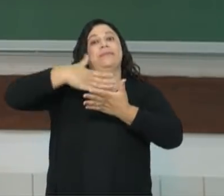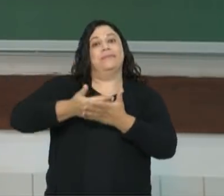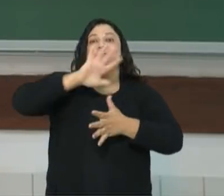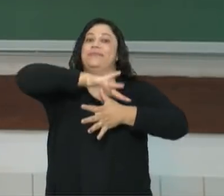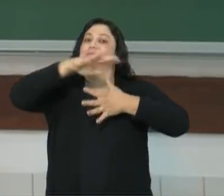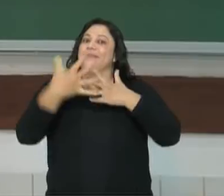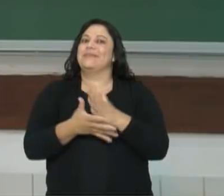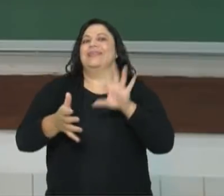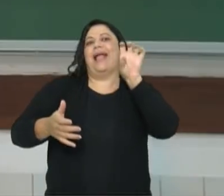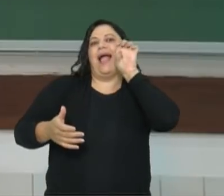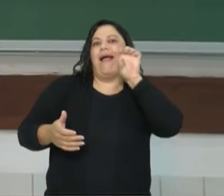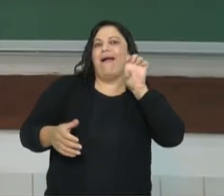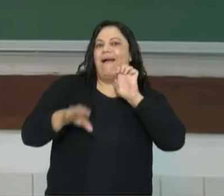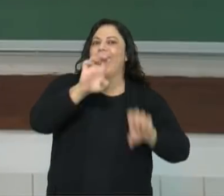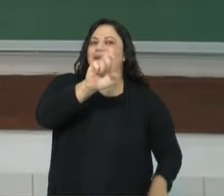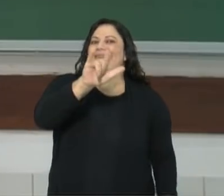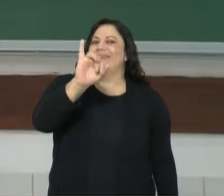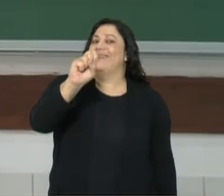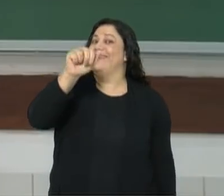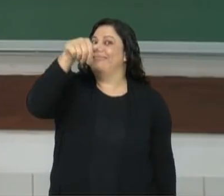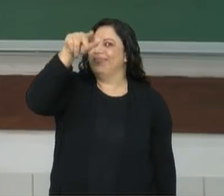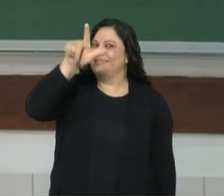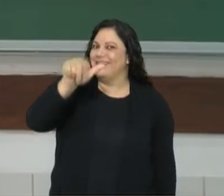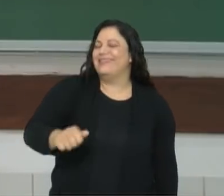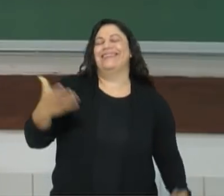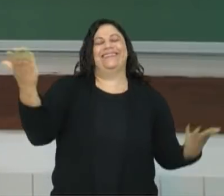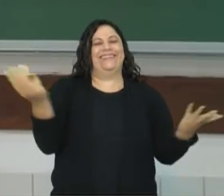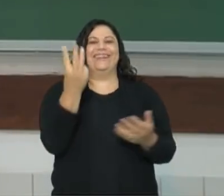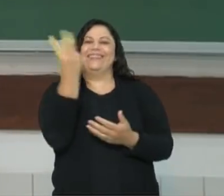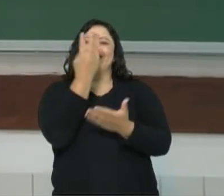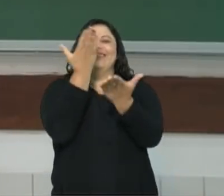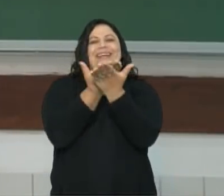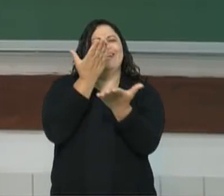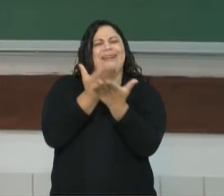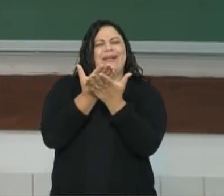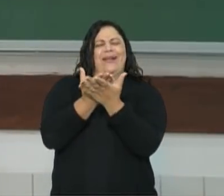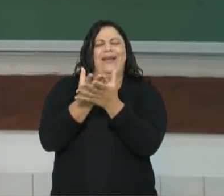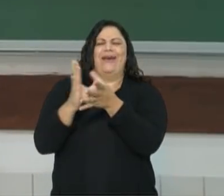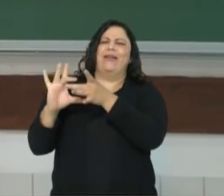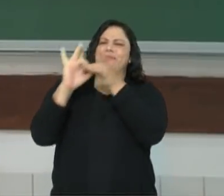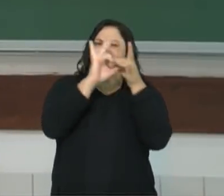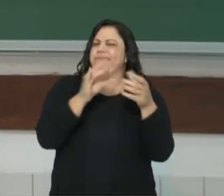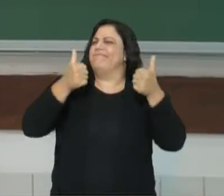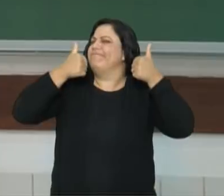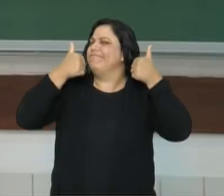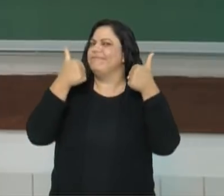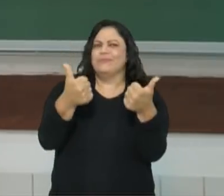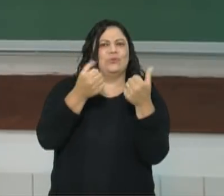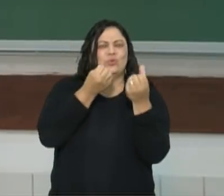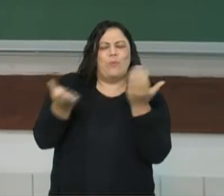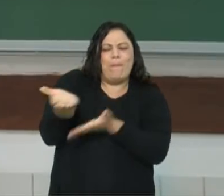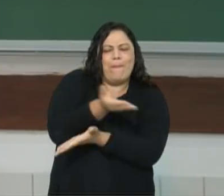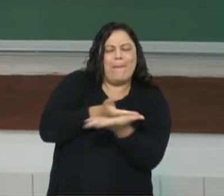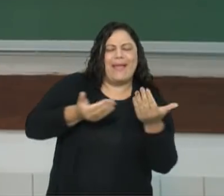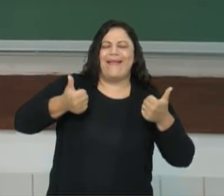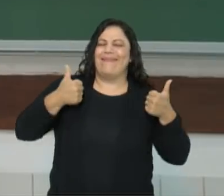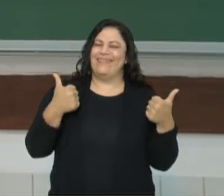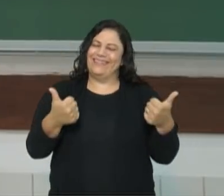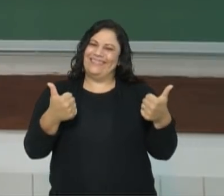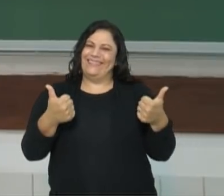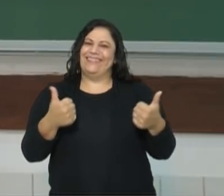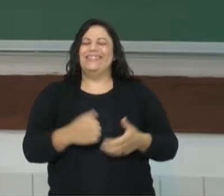Elisângela, terceira aula com ela aqui trabalhando com nós, está indo muito bem a parceria. Acabamos de falar sobre as